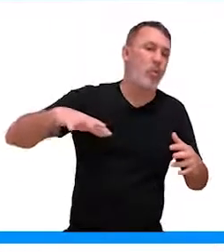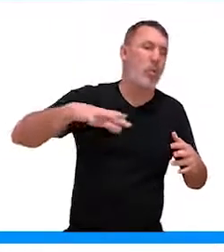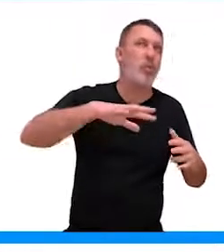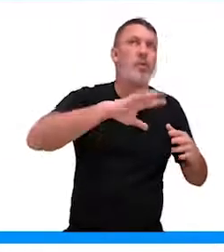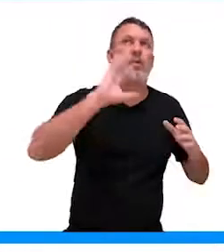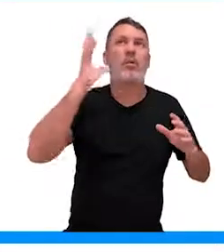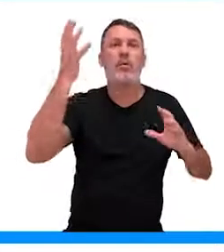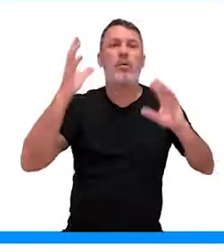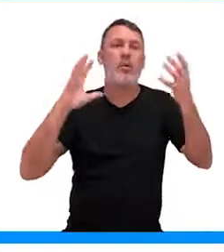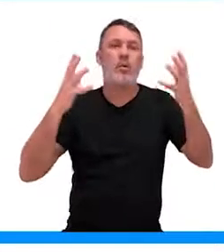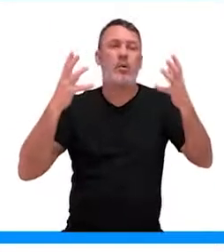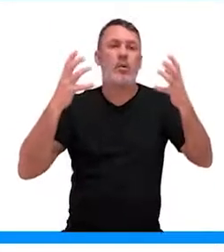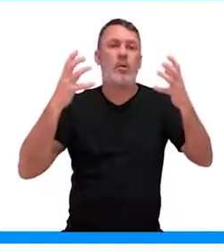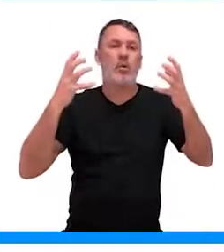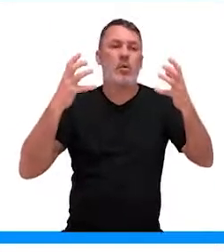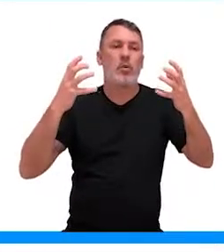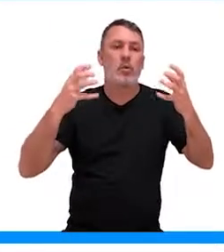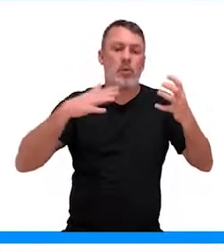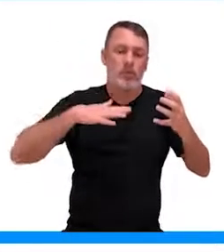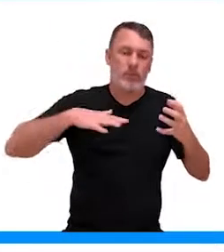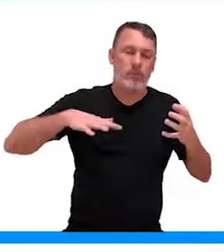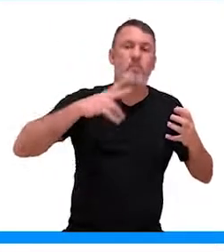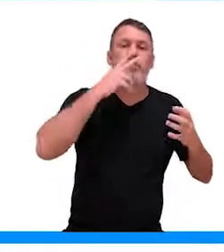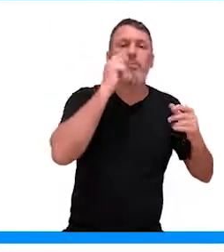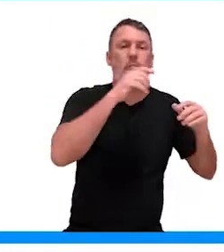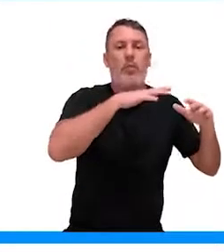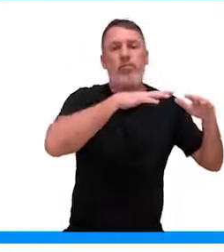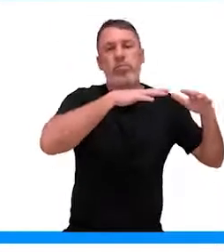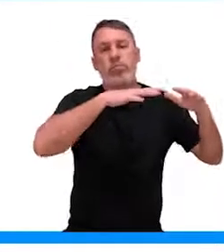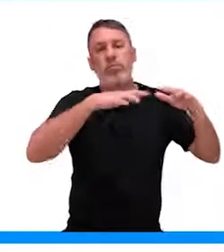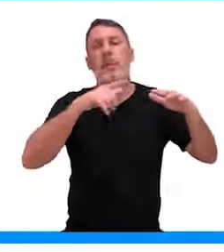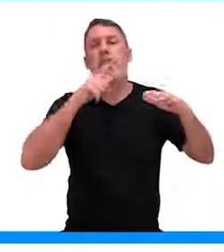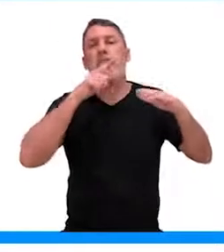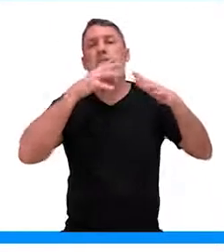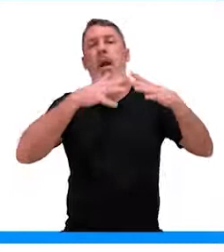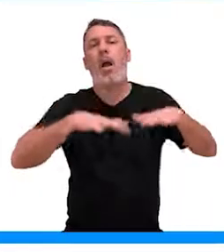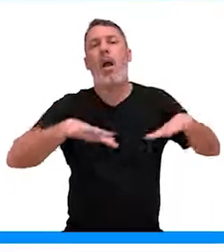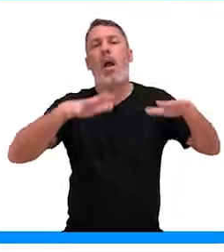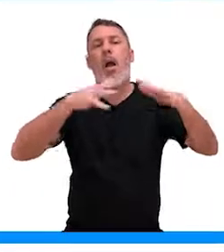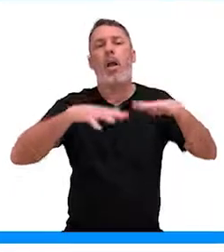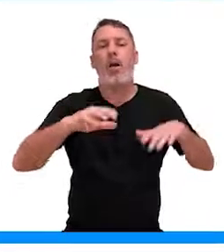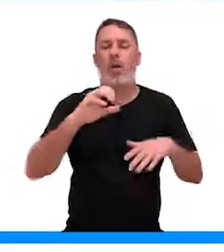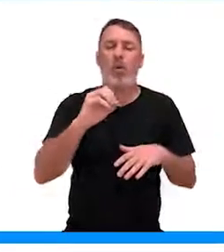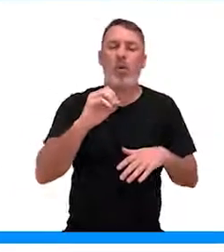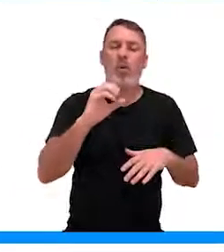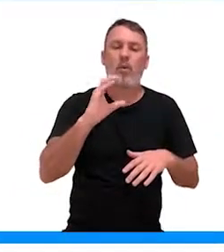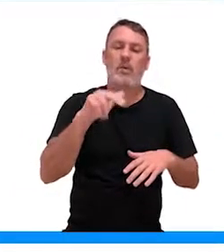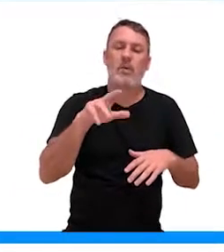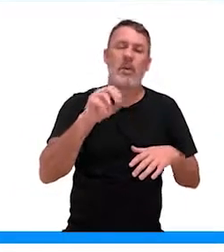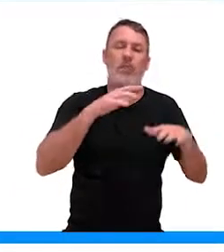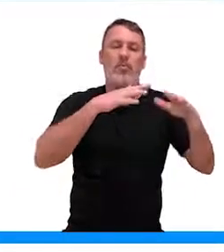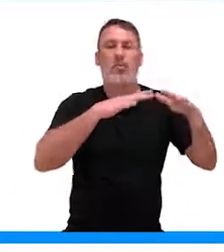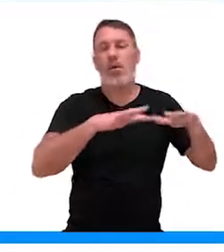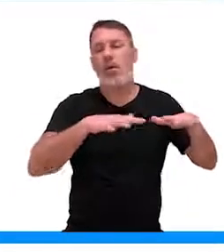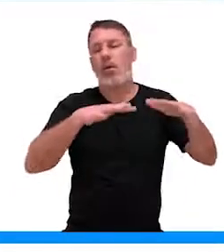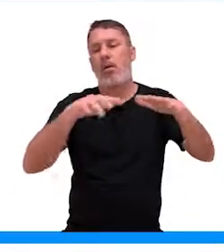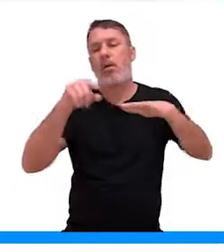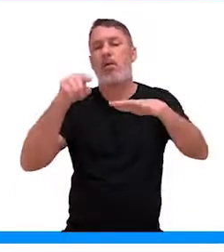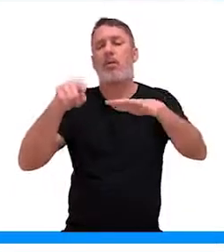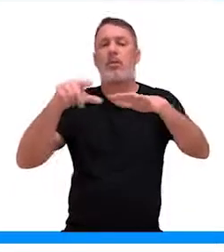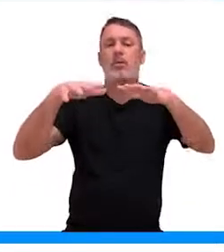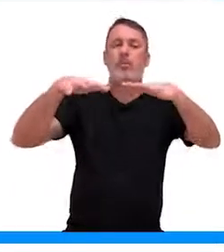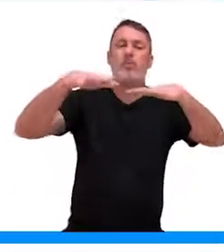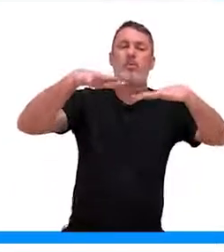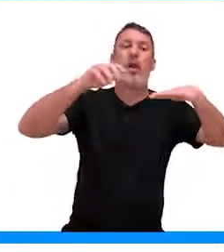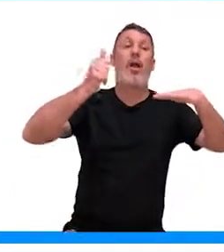se concentre no meio oceânico, e aí, claro, ali você terá ocorrência de precipitação, e a